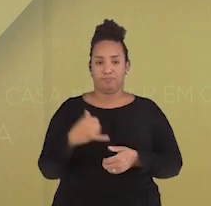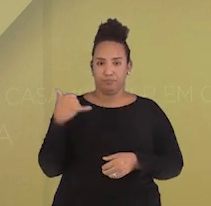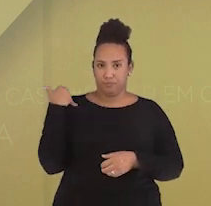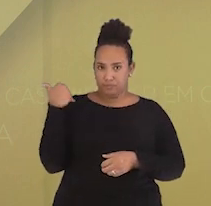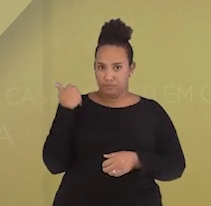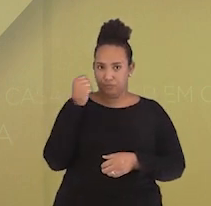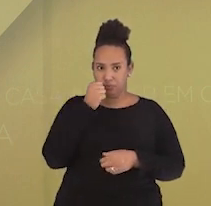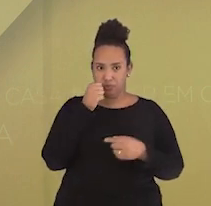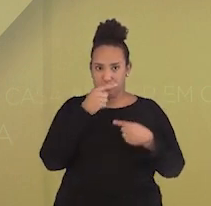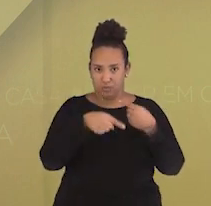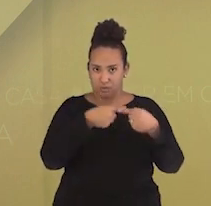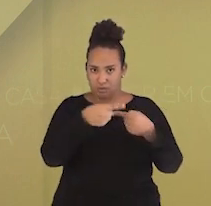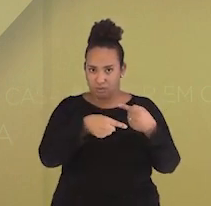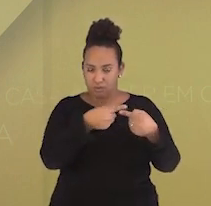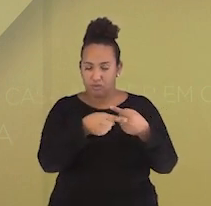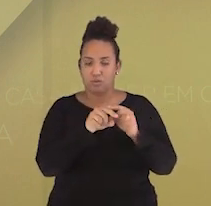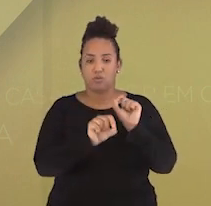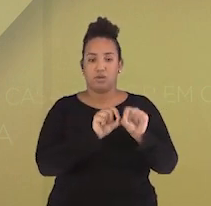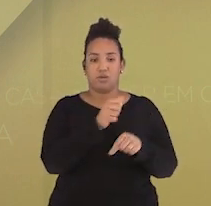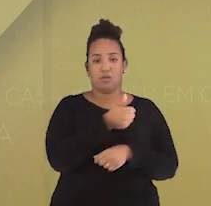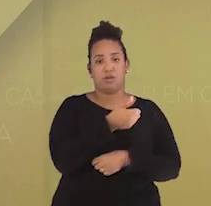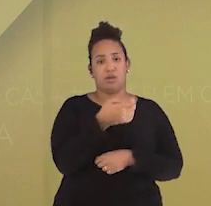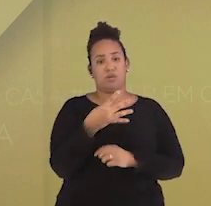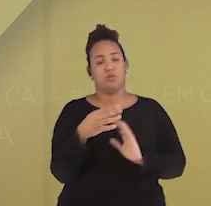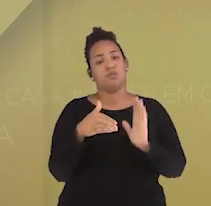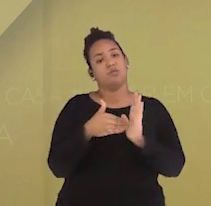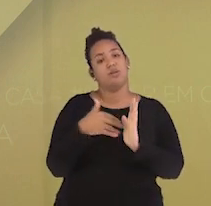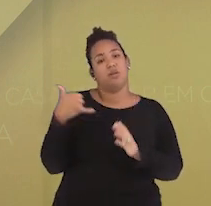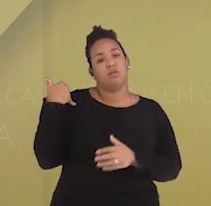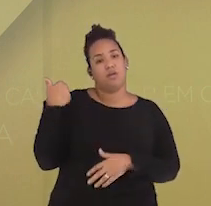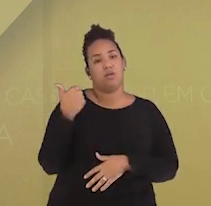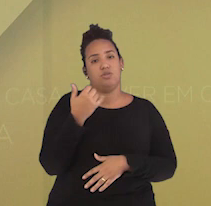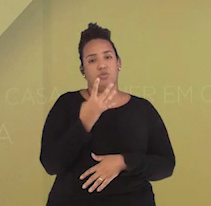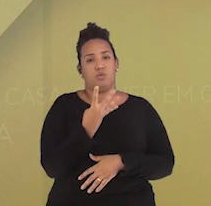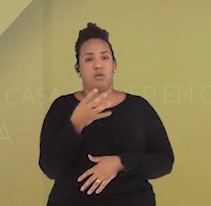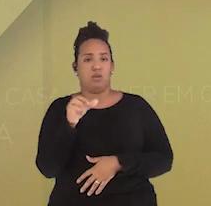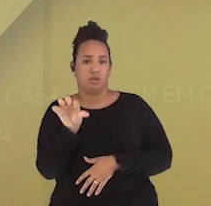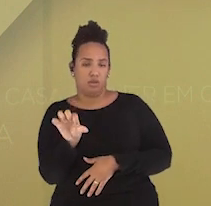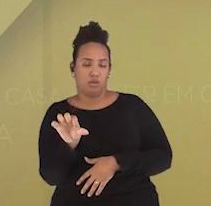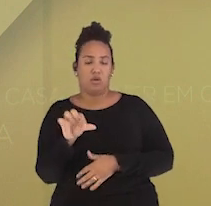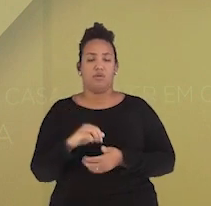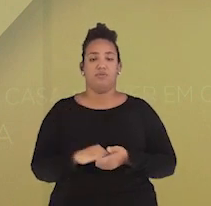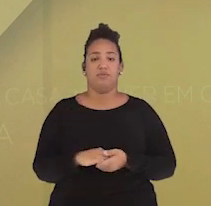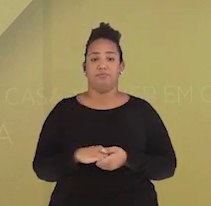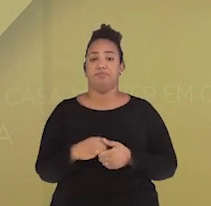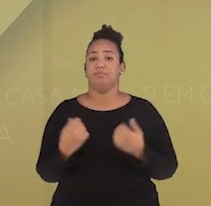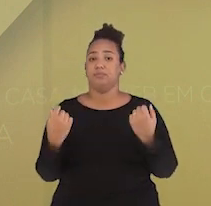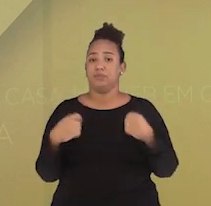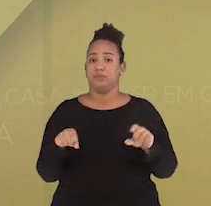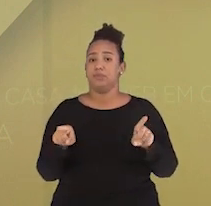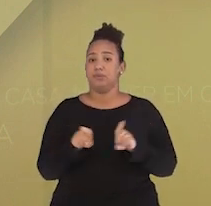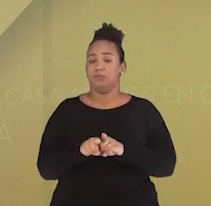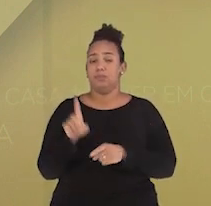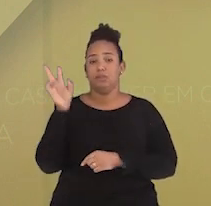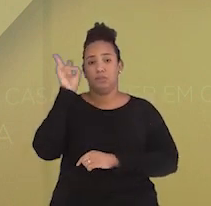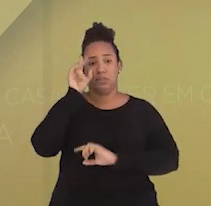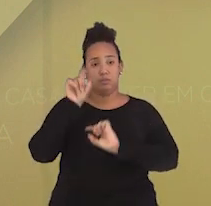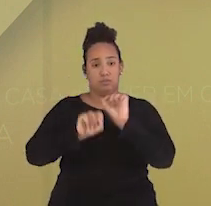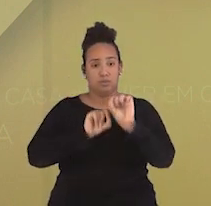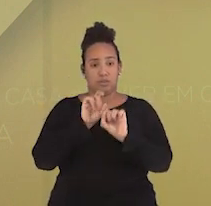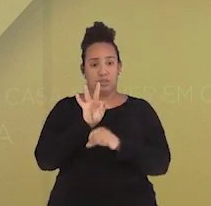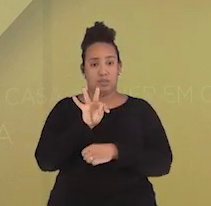entre os 14 a 49 anos em média. E é bom destacar que taxa de fecundidade